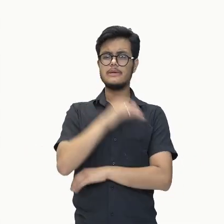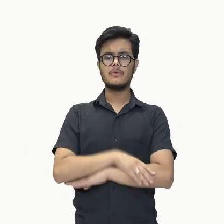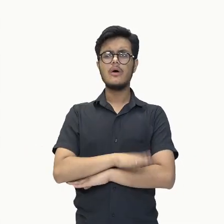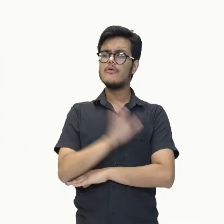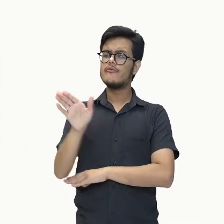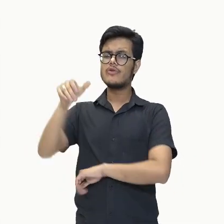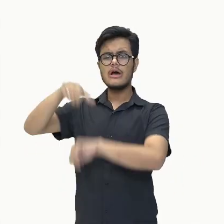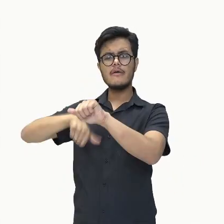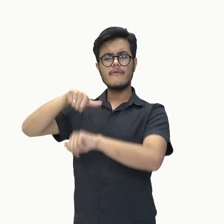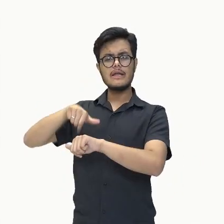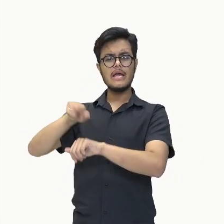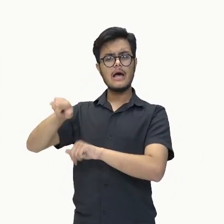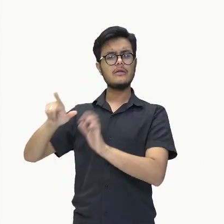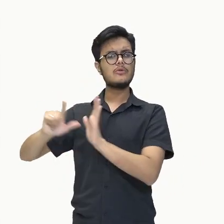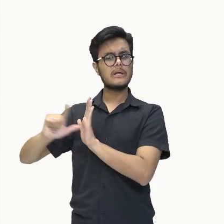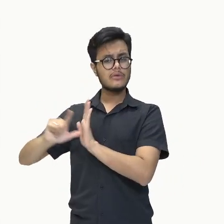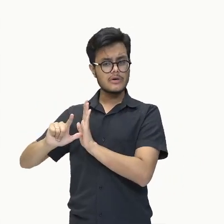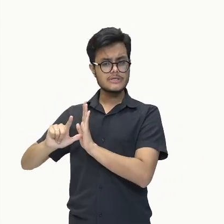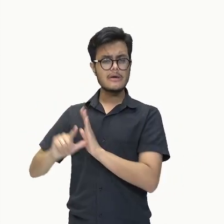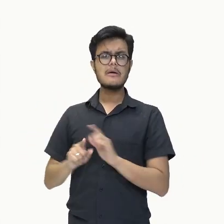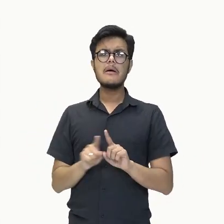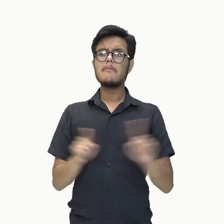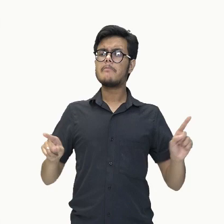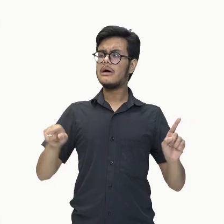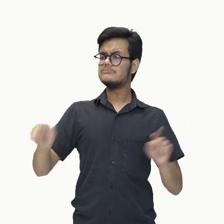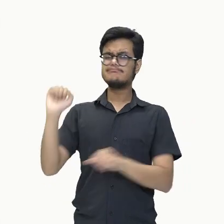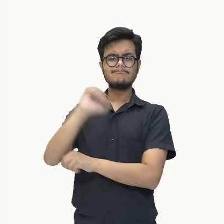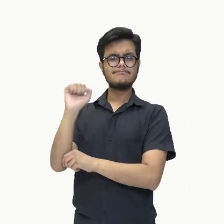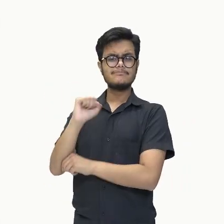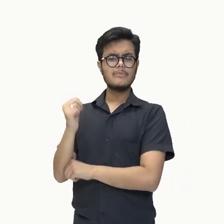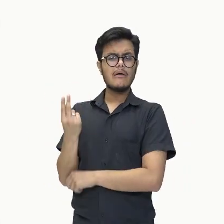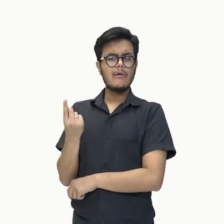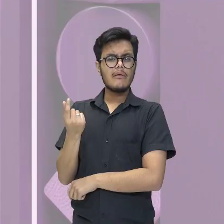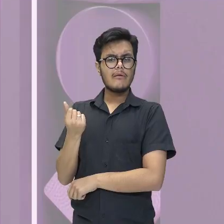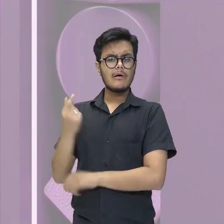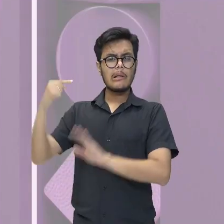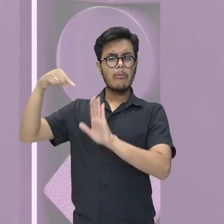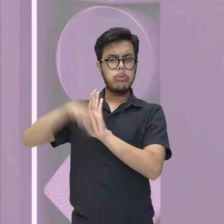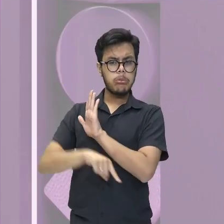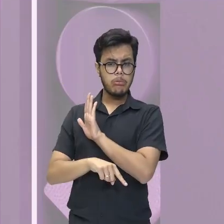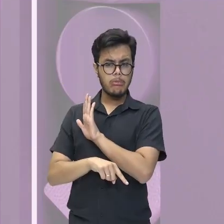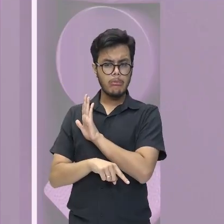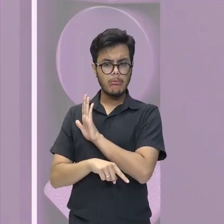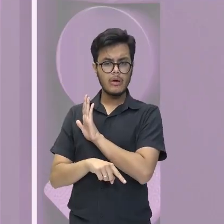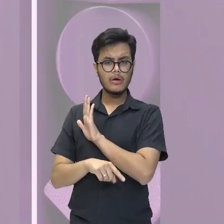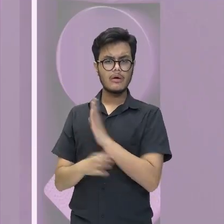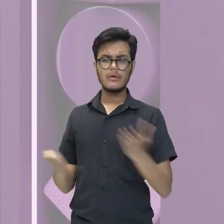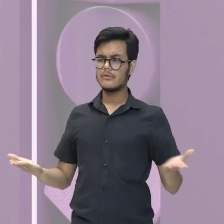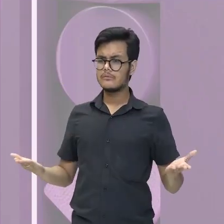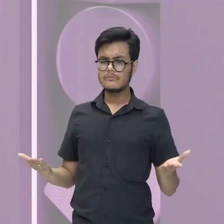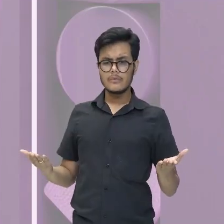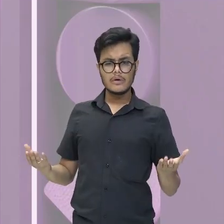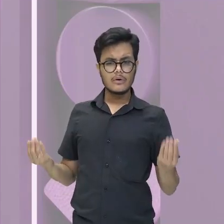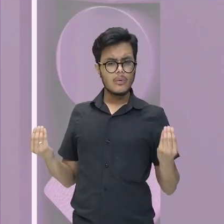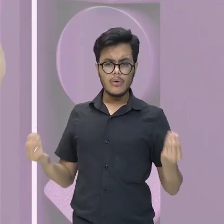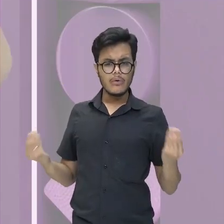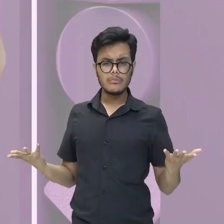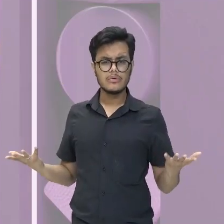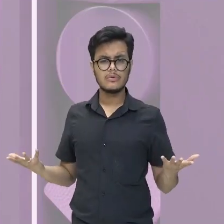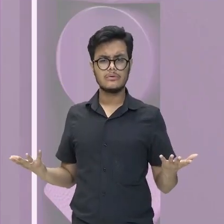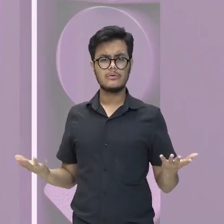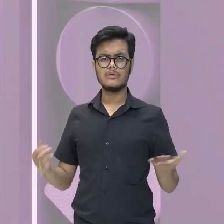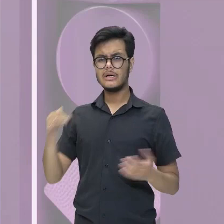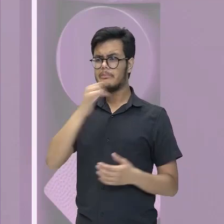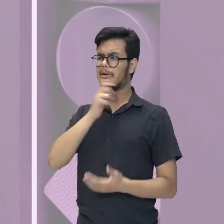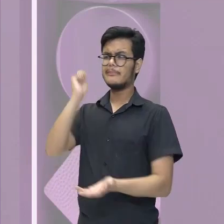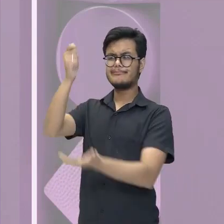avaliar o meu carro numa concessionária e ele foi muito desvalorizado, né? Os caras quiseram